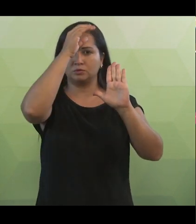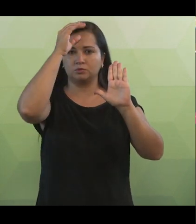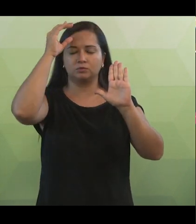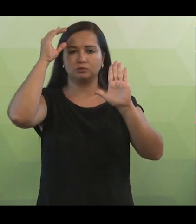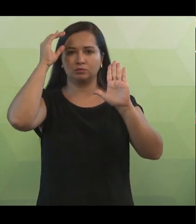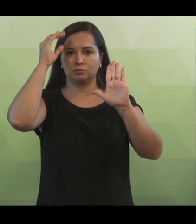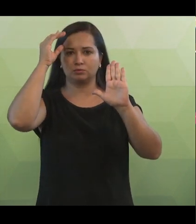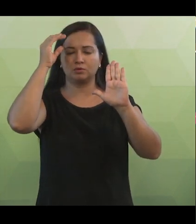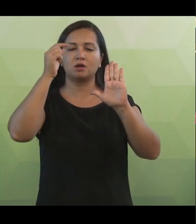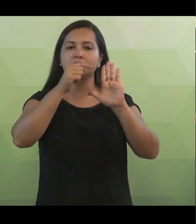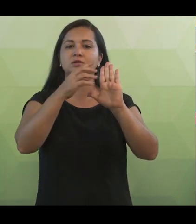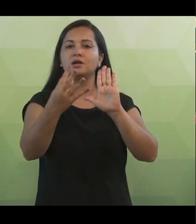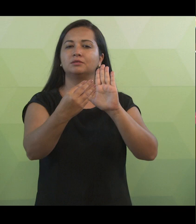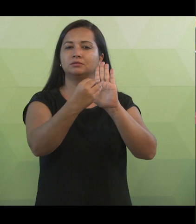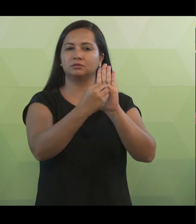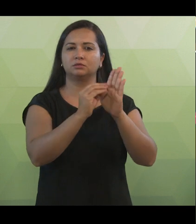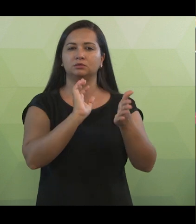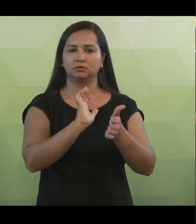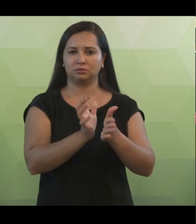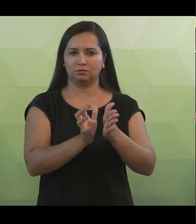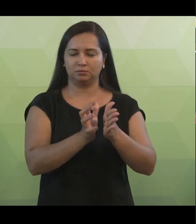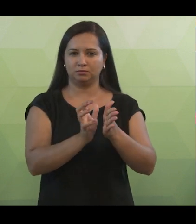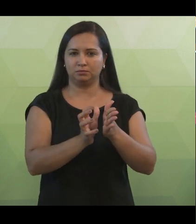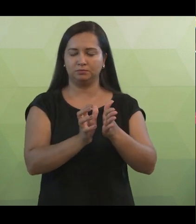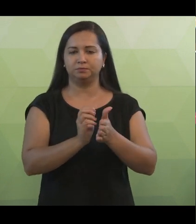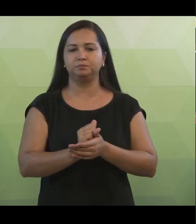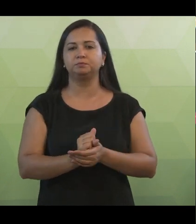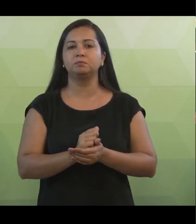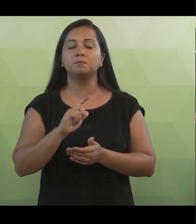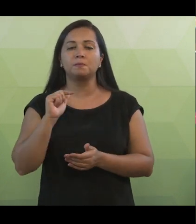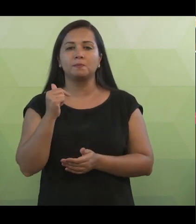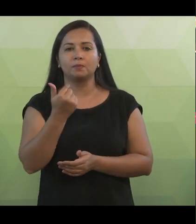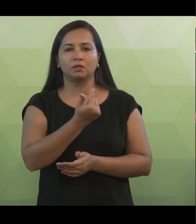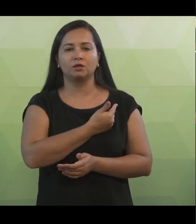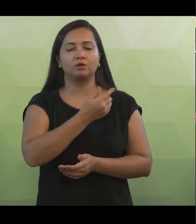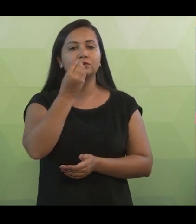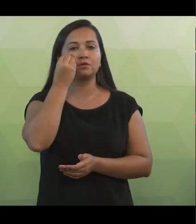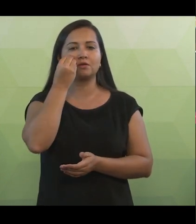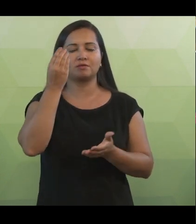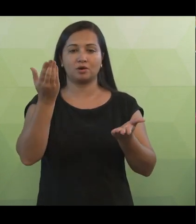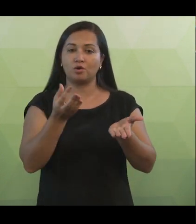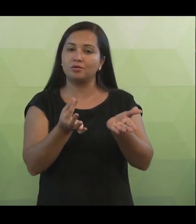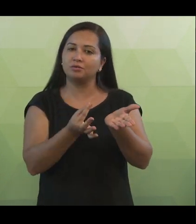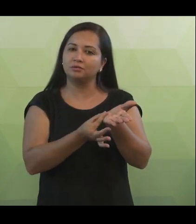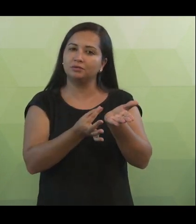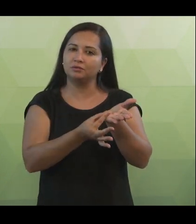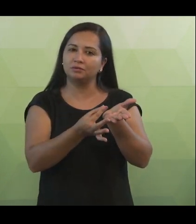vamos reaproveitar essa função para implementar a tela de detalhes do cliente.